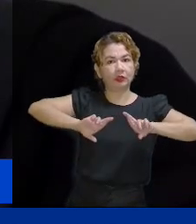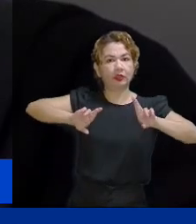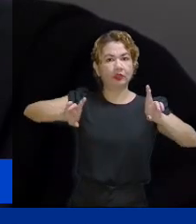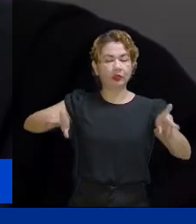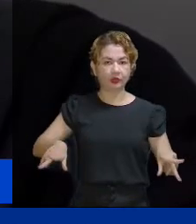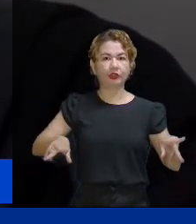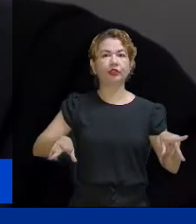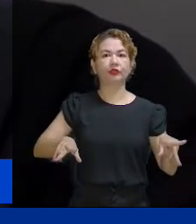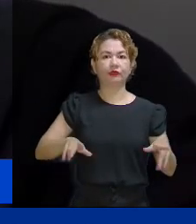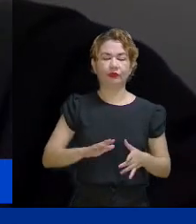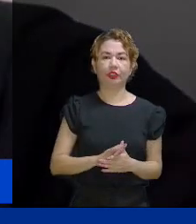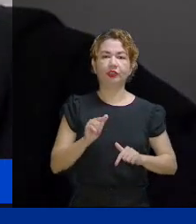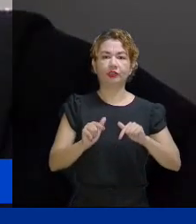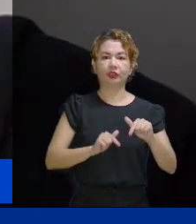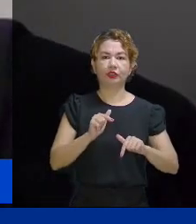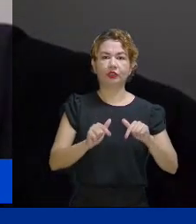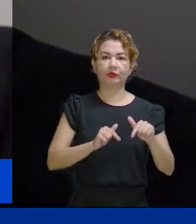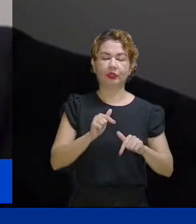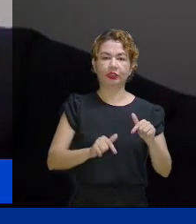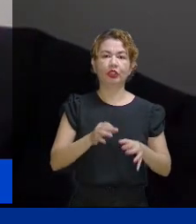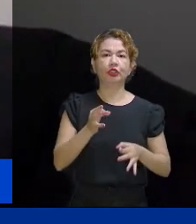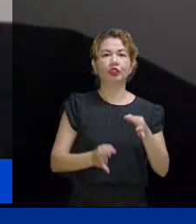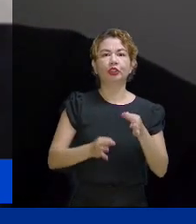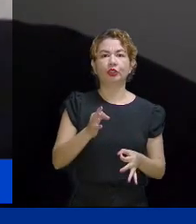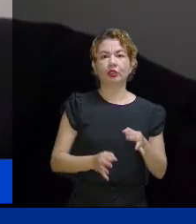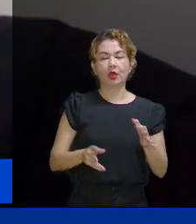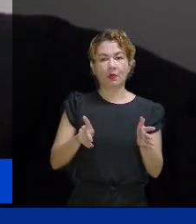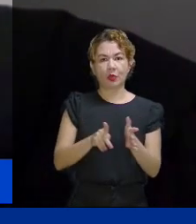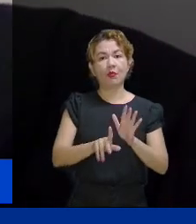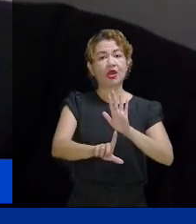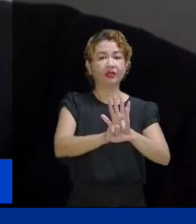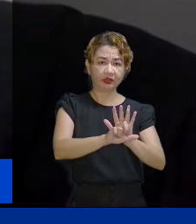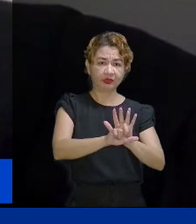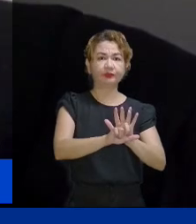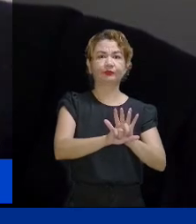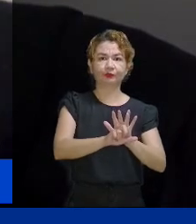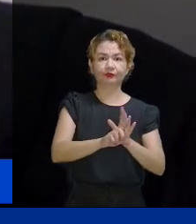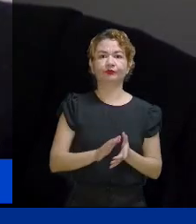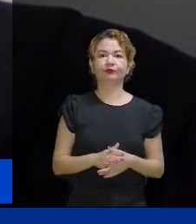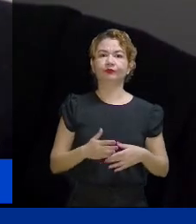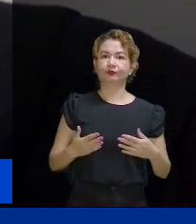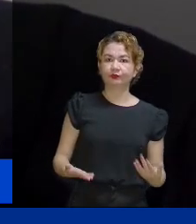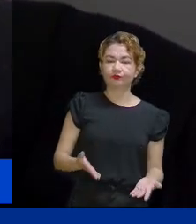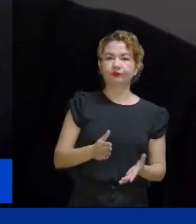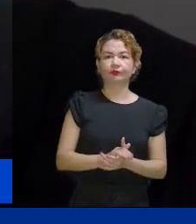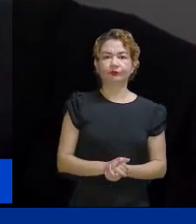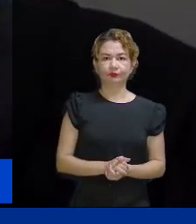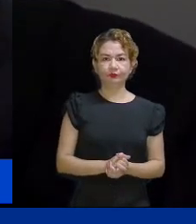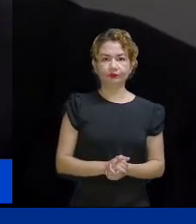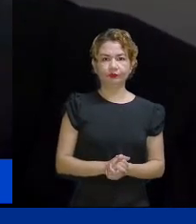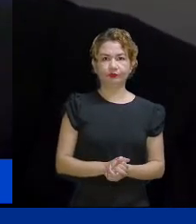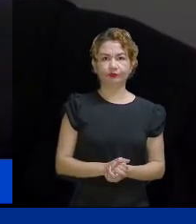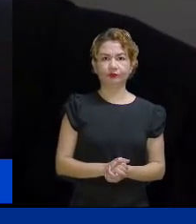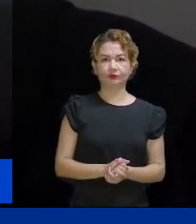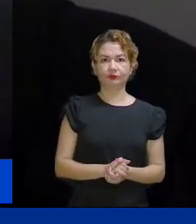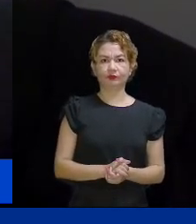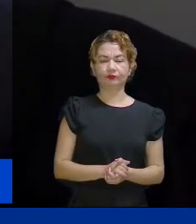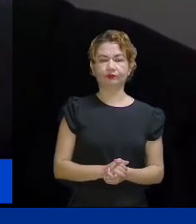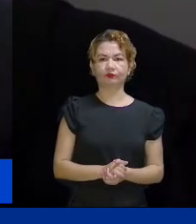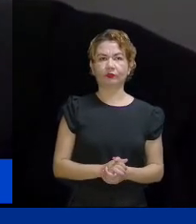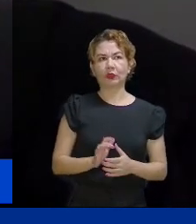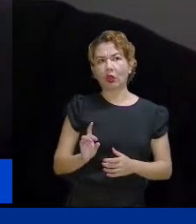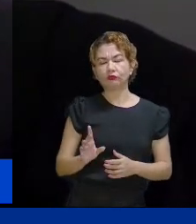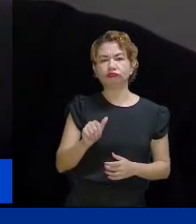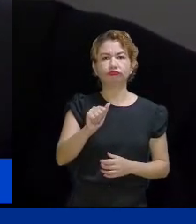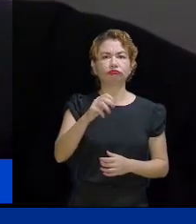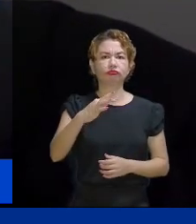diferenciada da gratificação de atividade judiciária é decorrente da própria lei, e não por ato